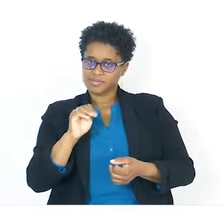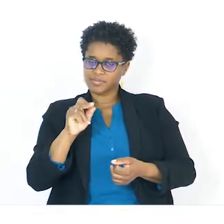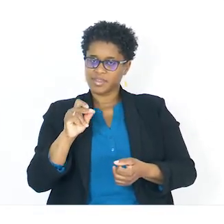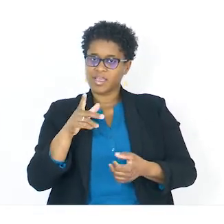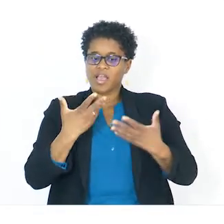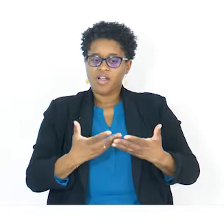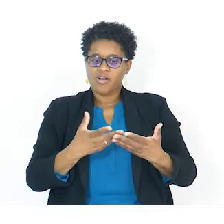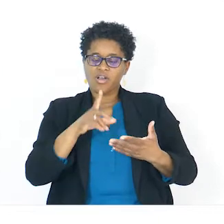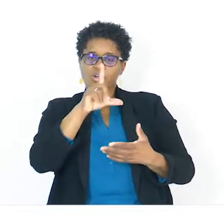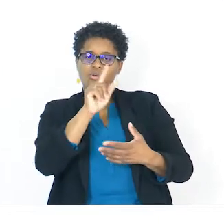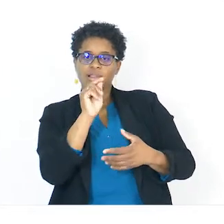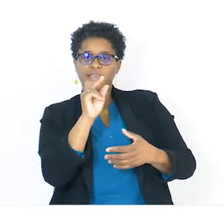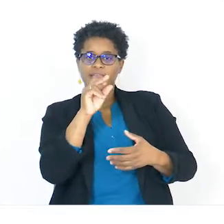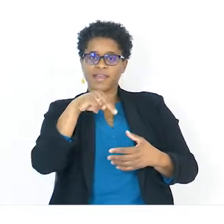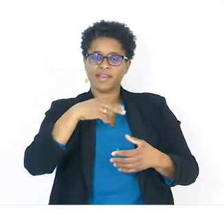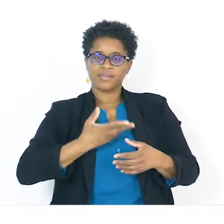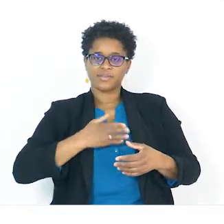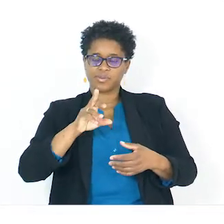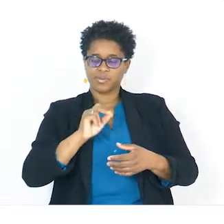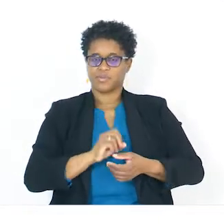peras. Agora, o Leandro,